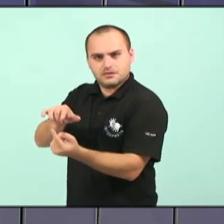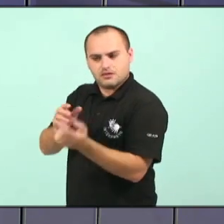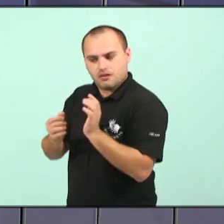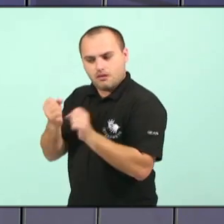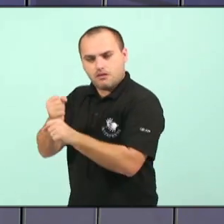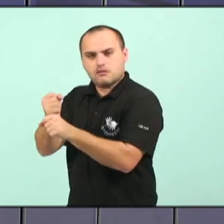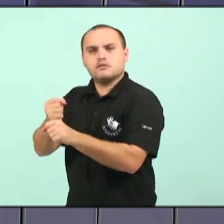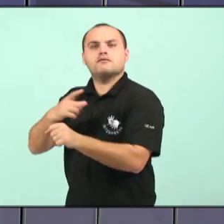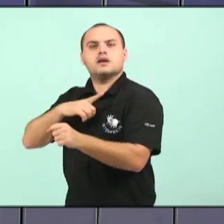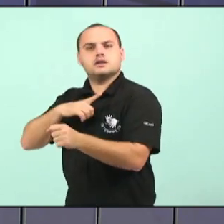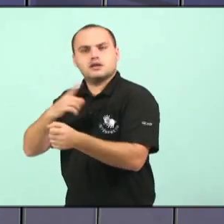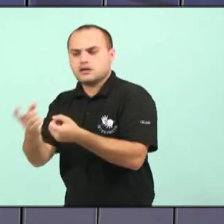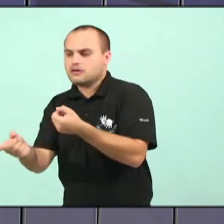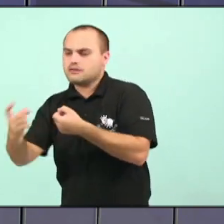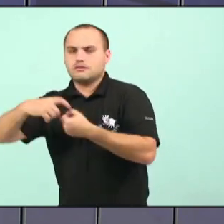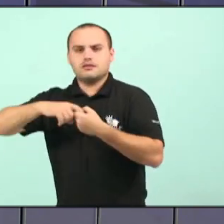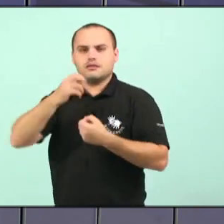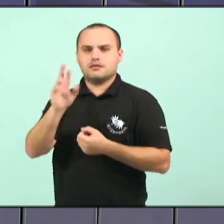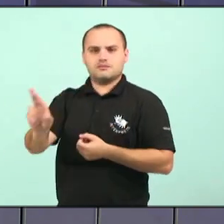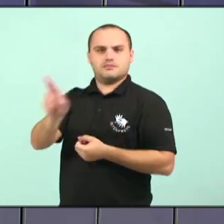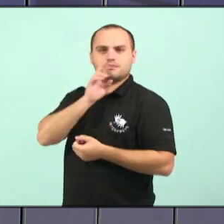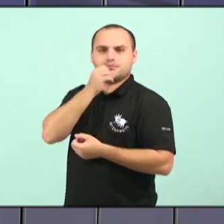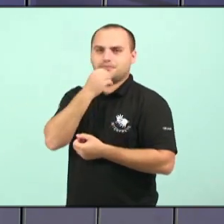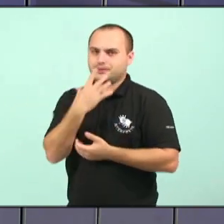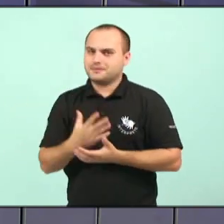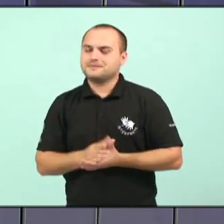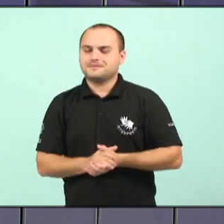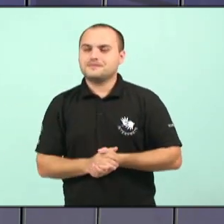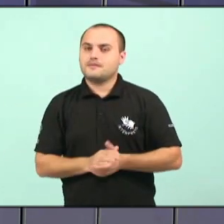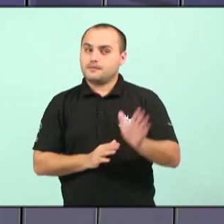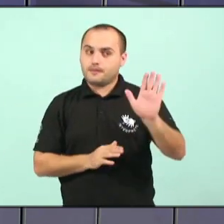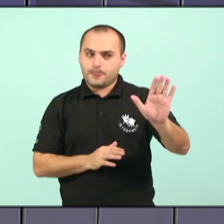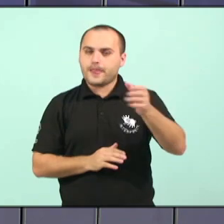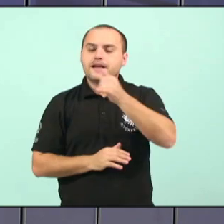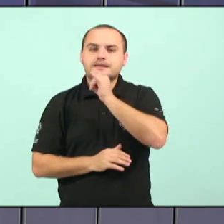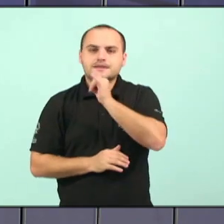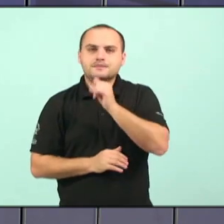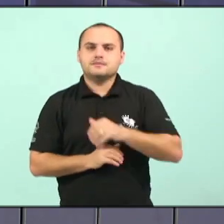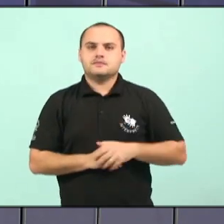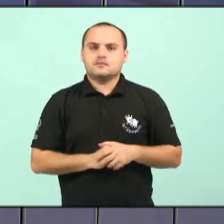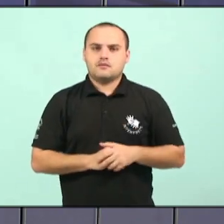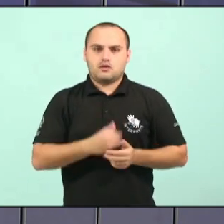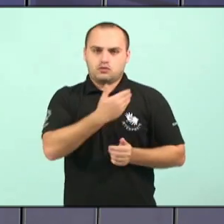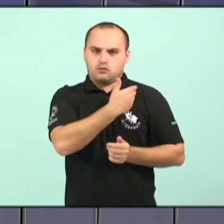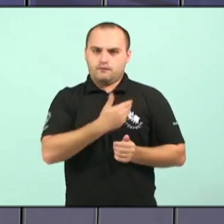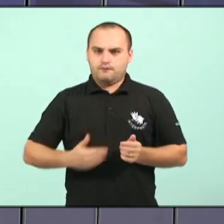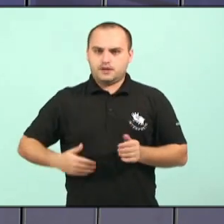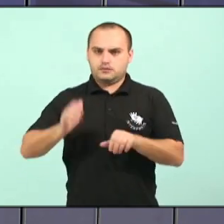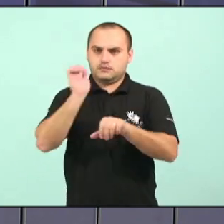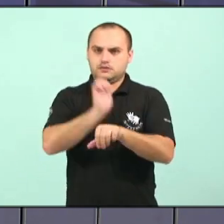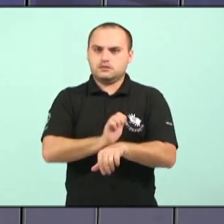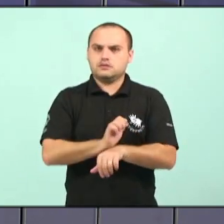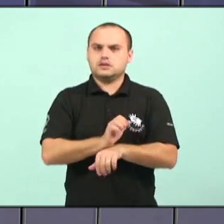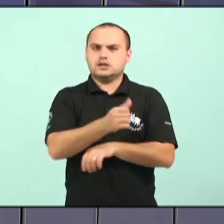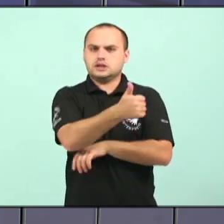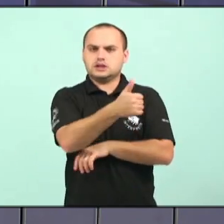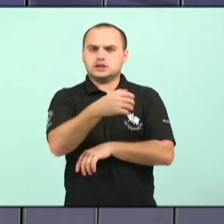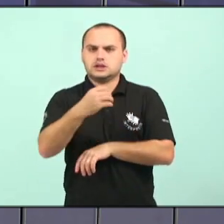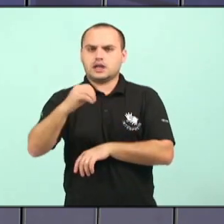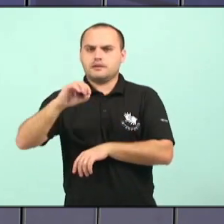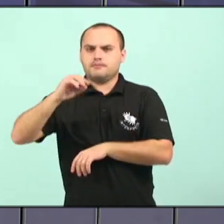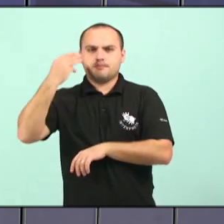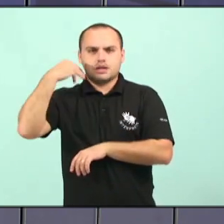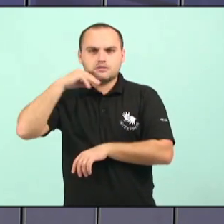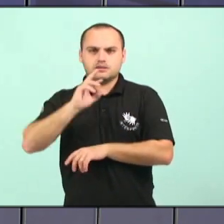grande. Dá um exemplo para você, Carlos Antônio. Graças à atividade portuária, por exemplo, o governo estadual investiu cerca de 100 milhões de